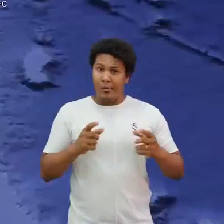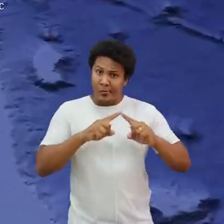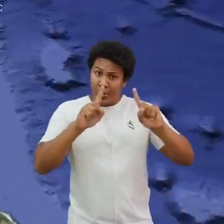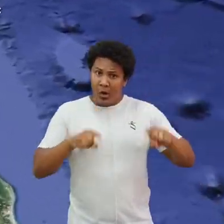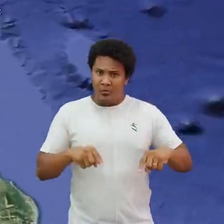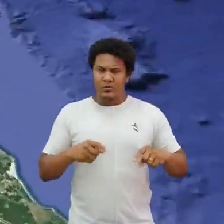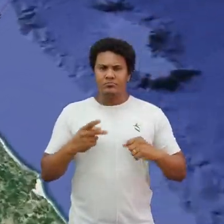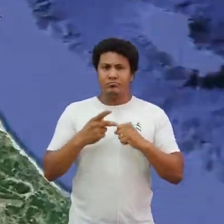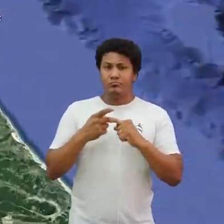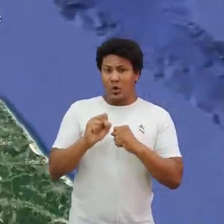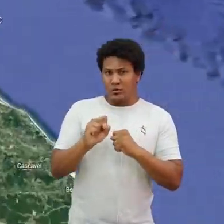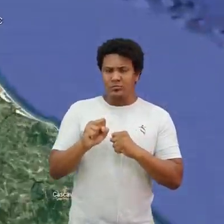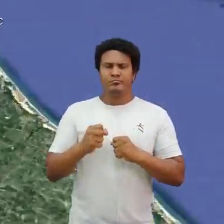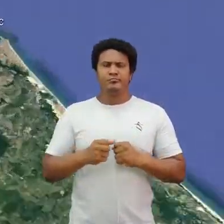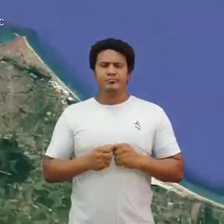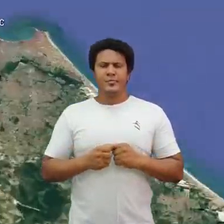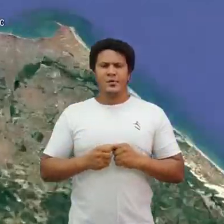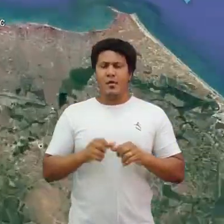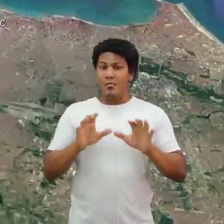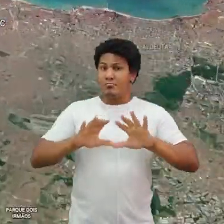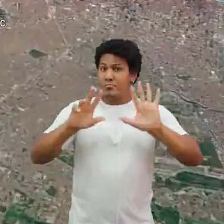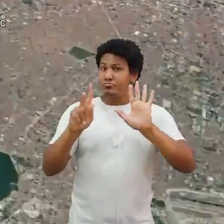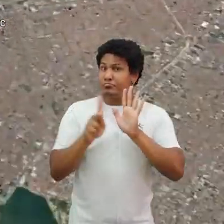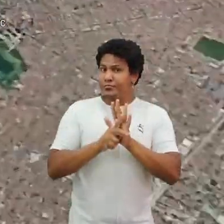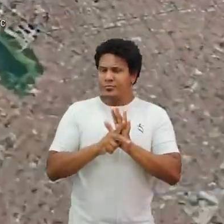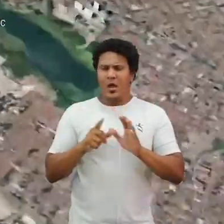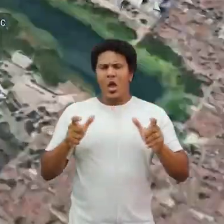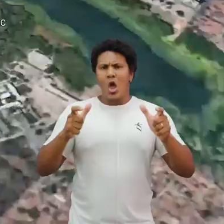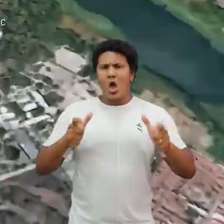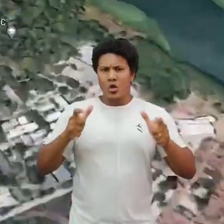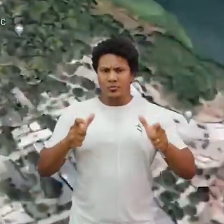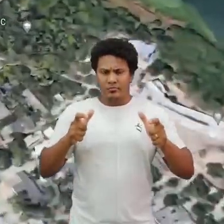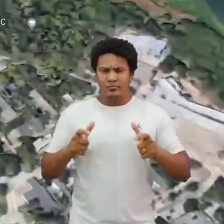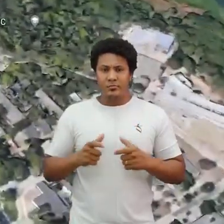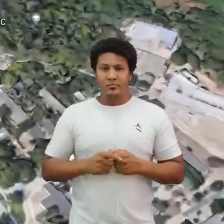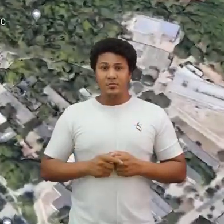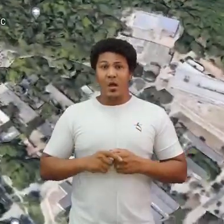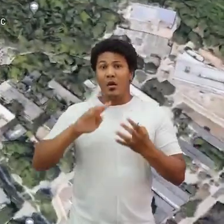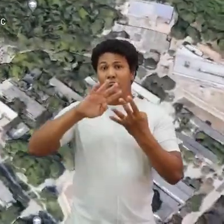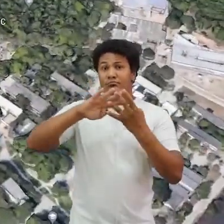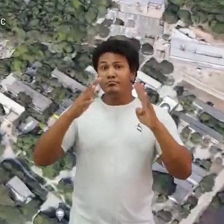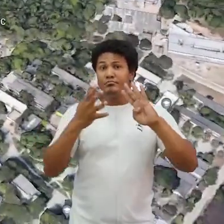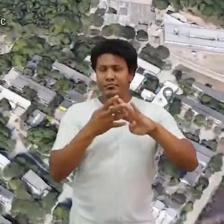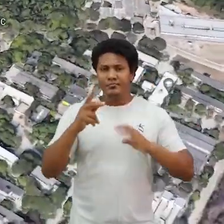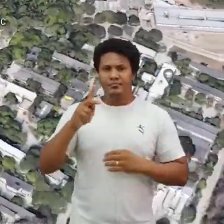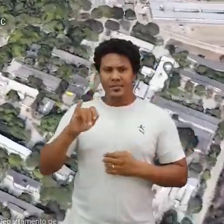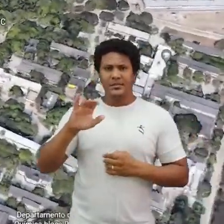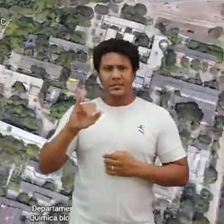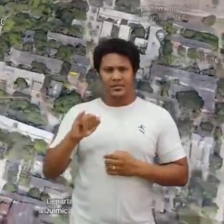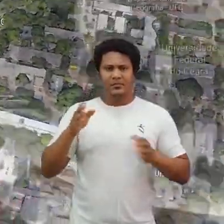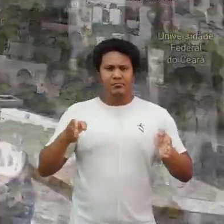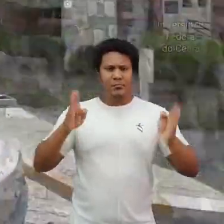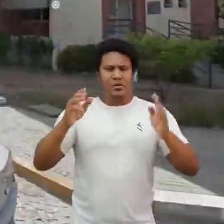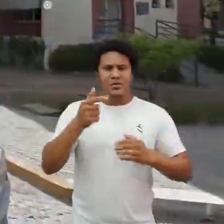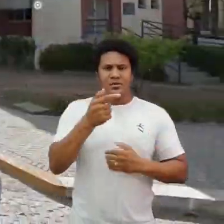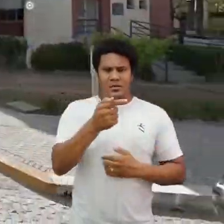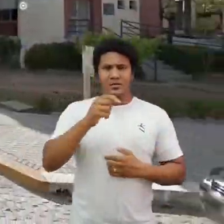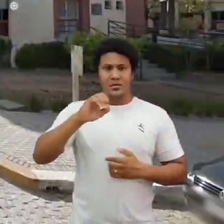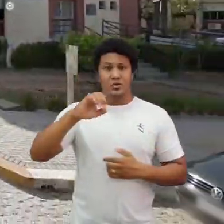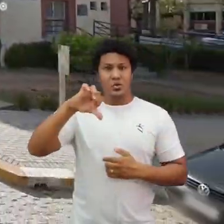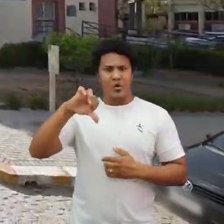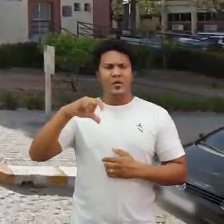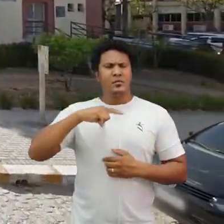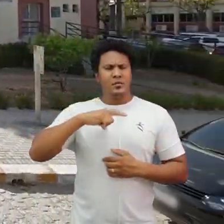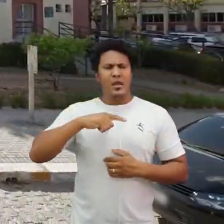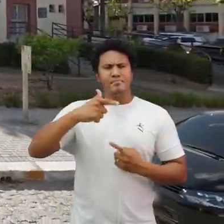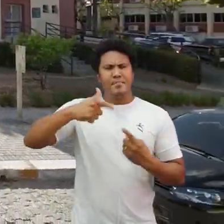O programa de pós-graduação em Engenharia Química da UFC funciona no campus do PICI, em bloco administrativo